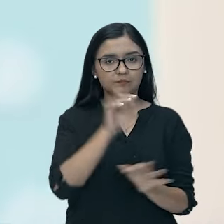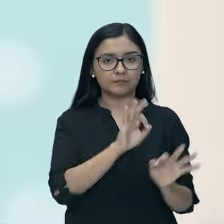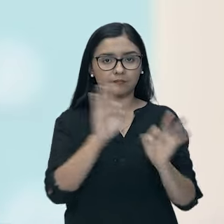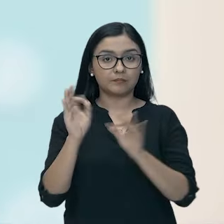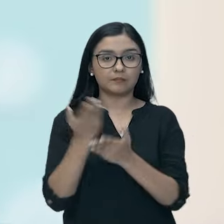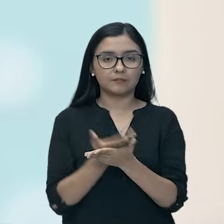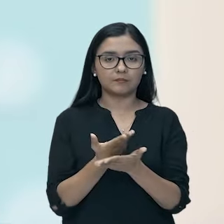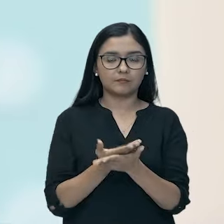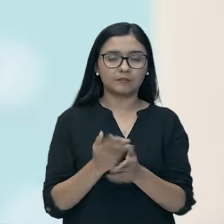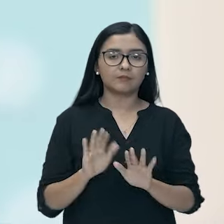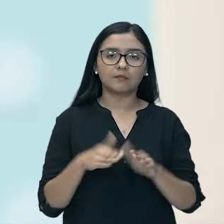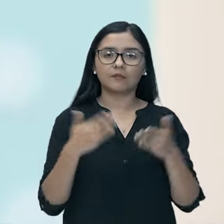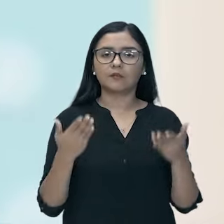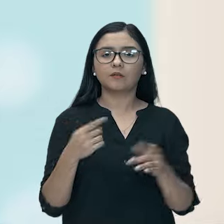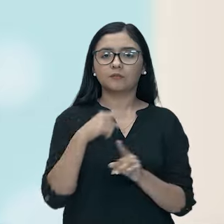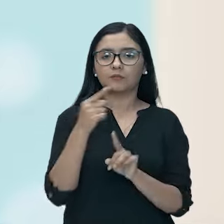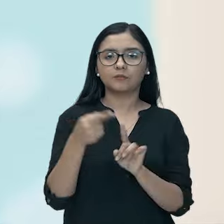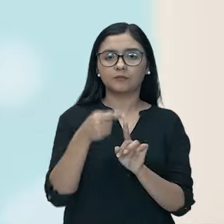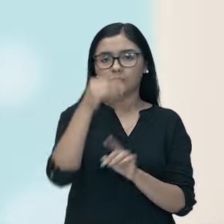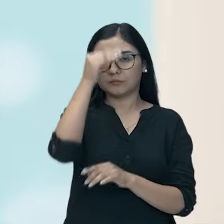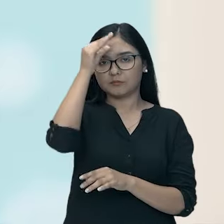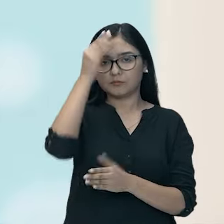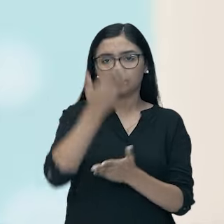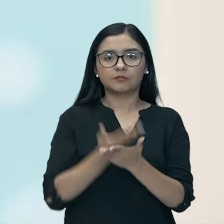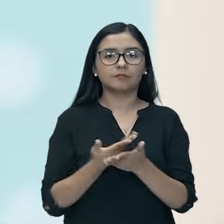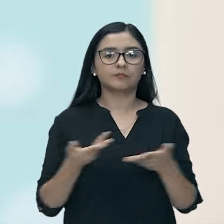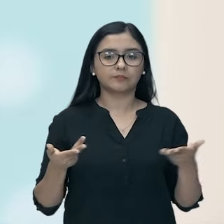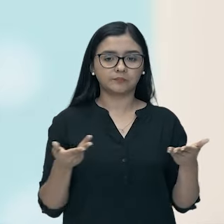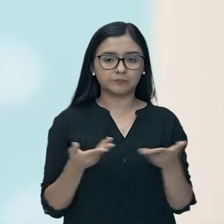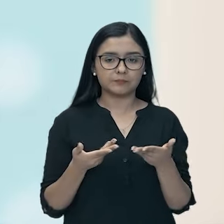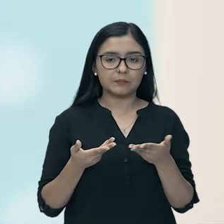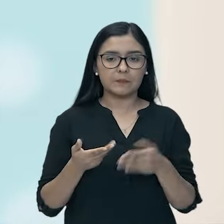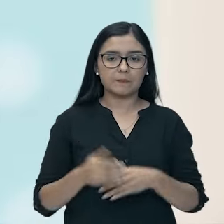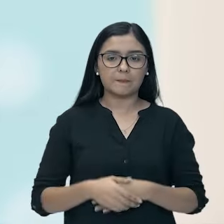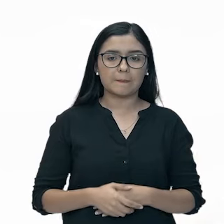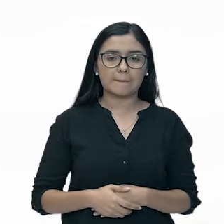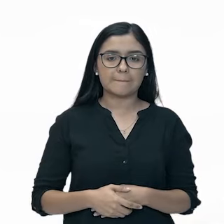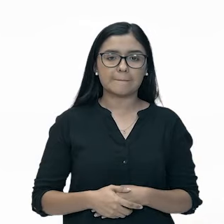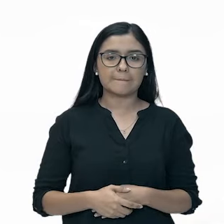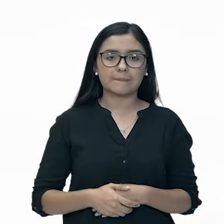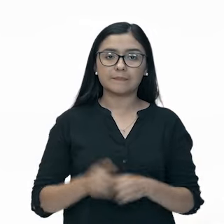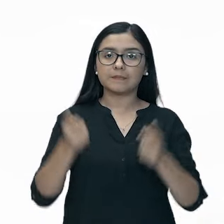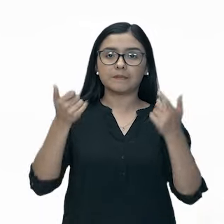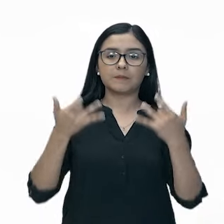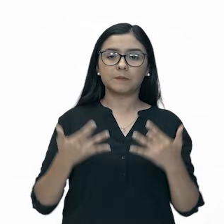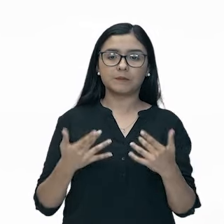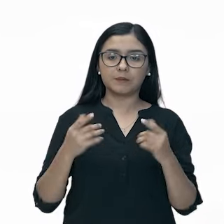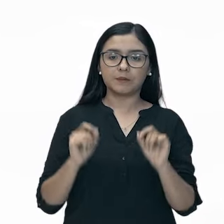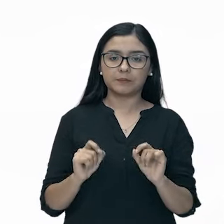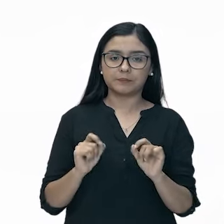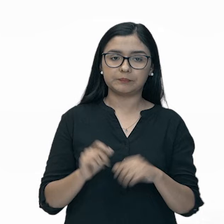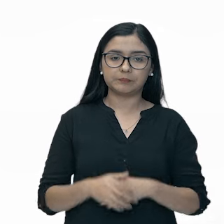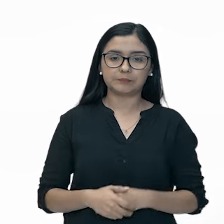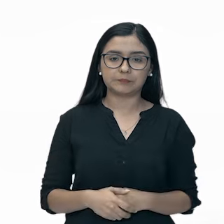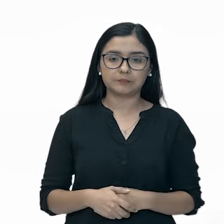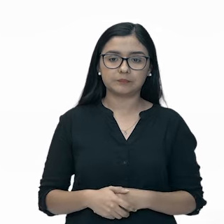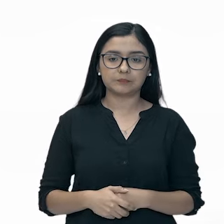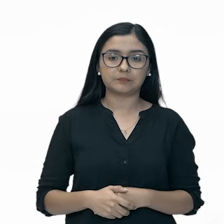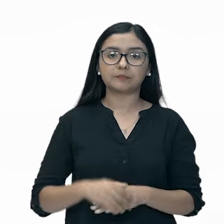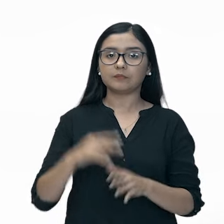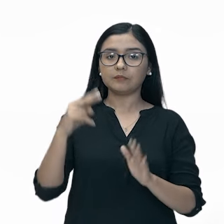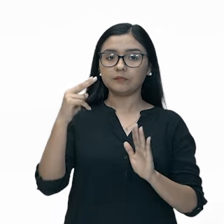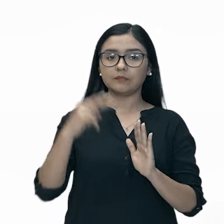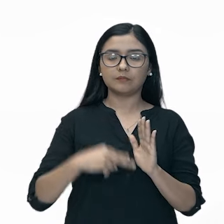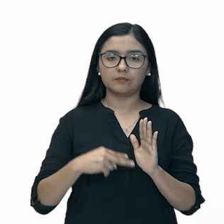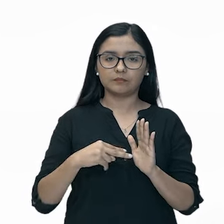aula então vamos saber qual é o nosso objeto de conhecimento Olha o que diz no objeto de conhecimento leitura